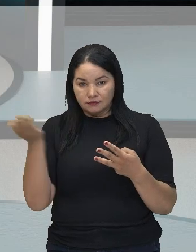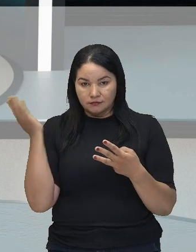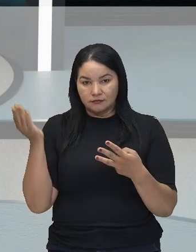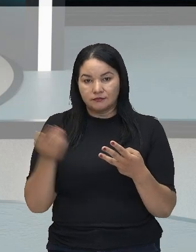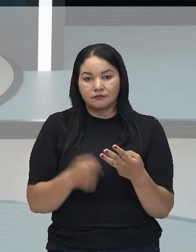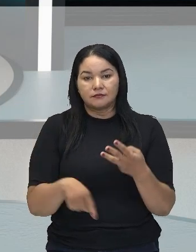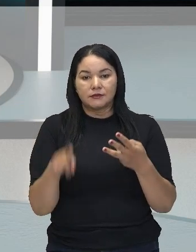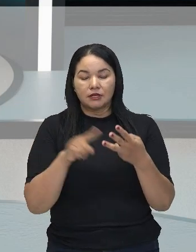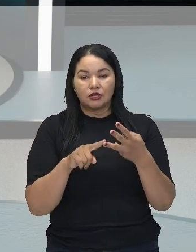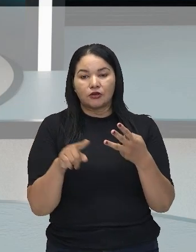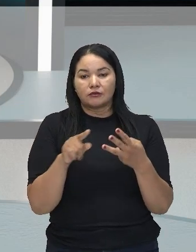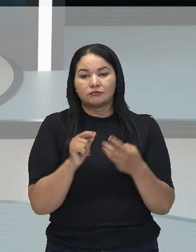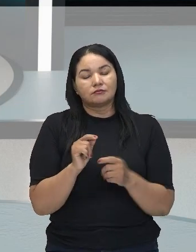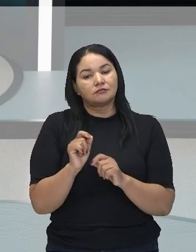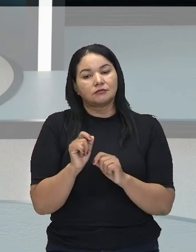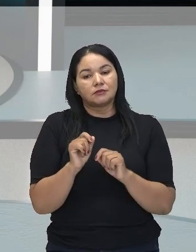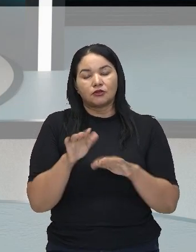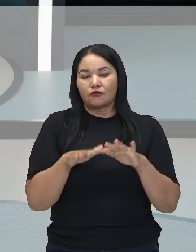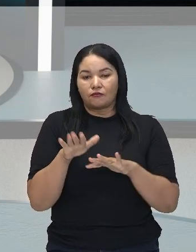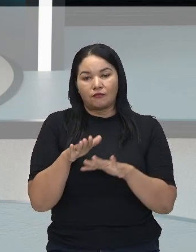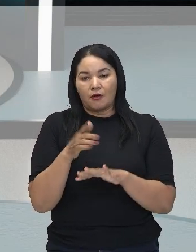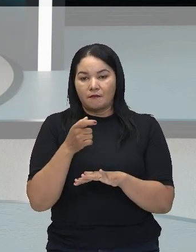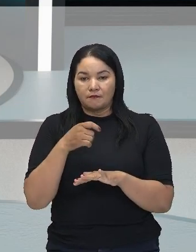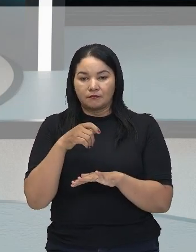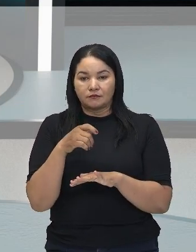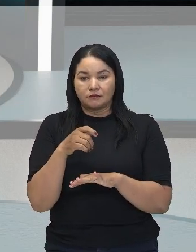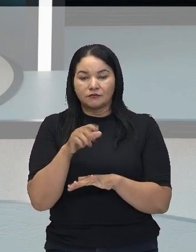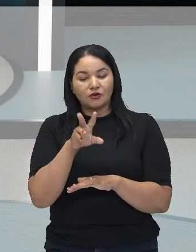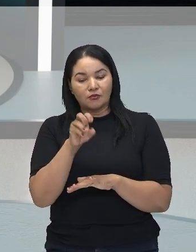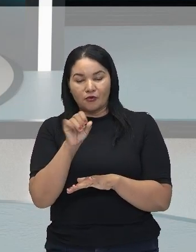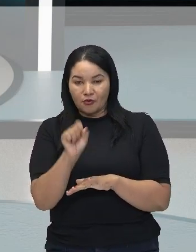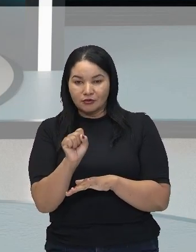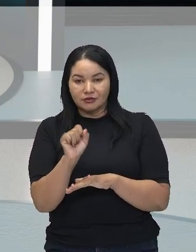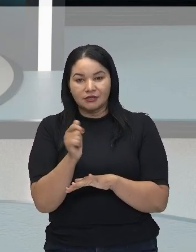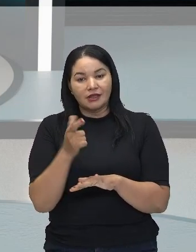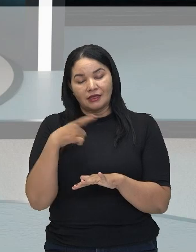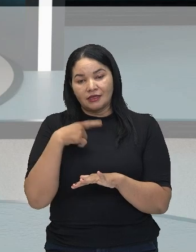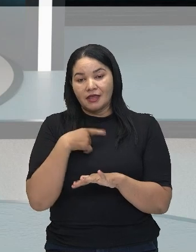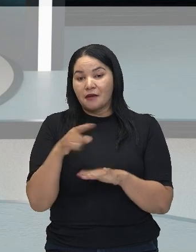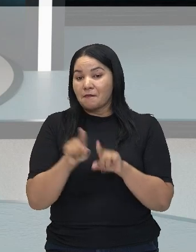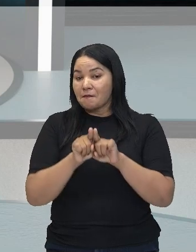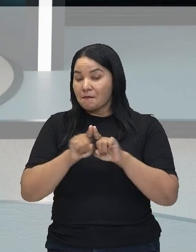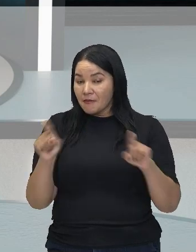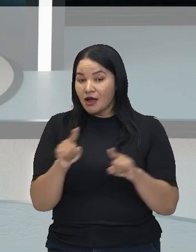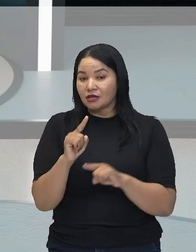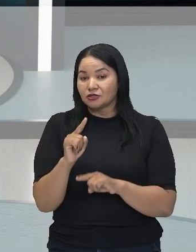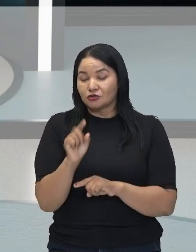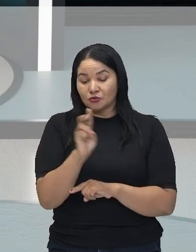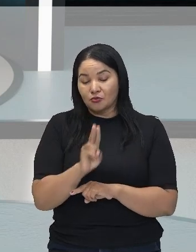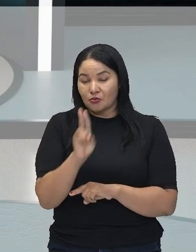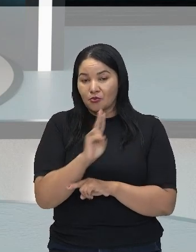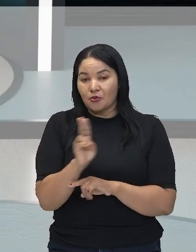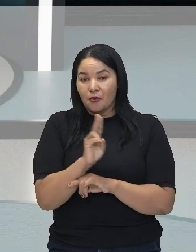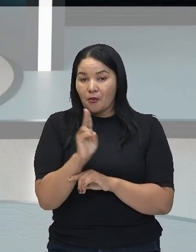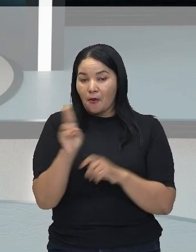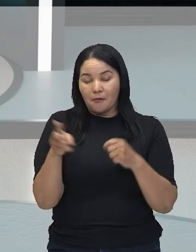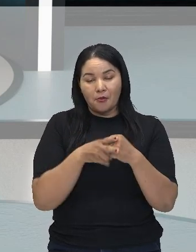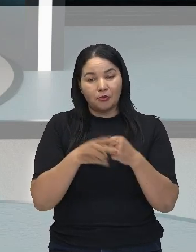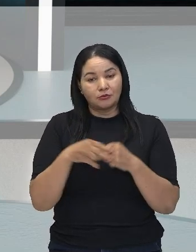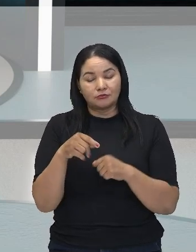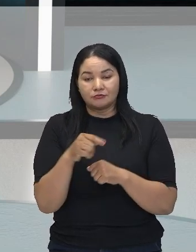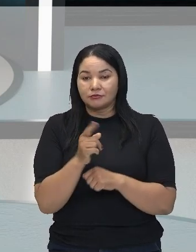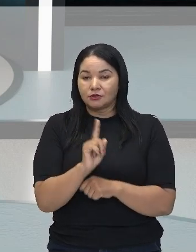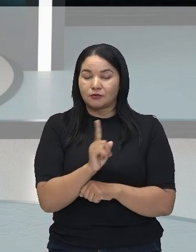espanhol, digamos que seria vos, não tem nada a ver. E o vos existe no espanhol, mas ele não é pronome complemento direto,